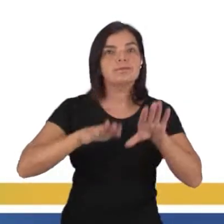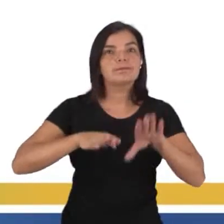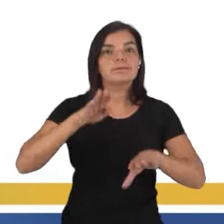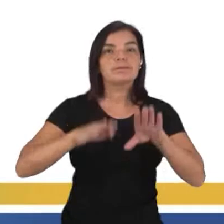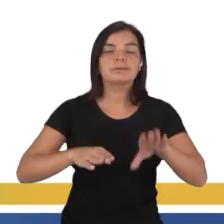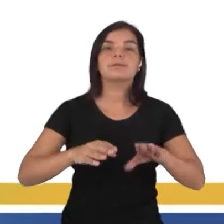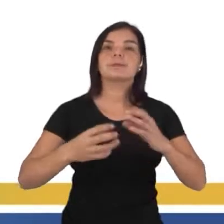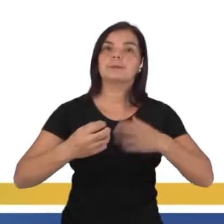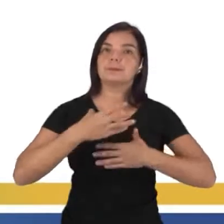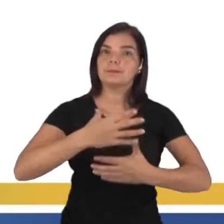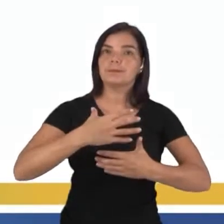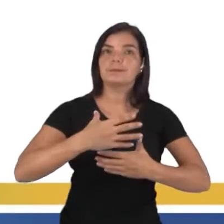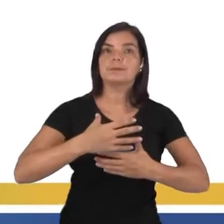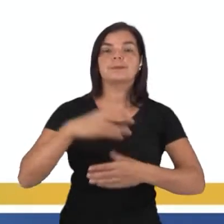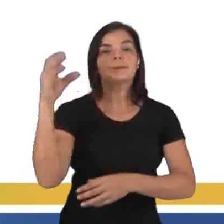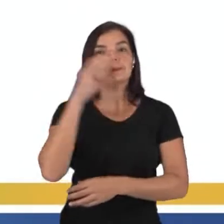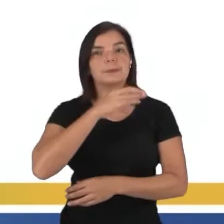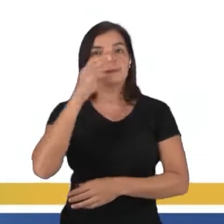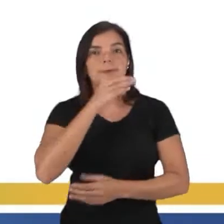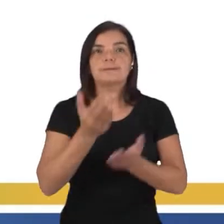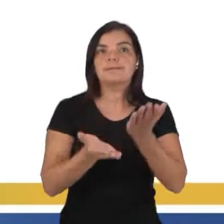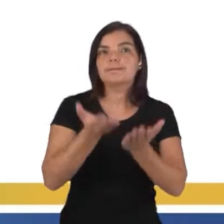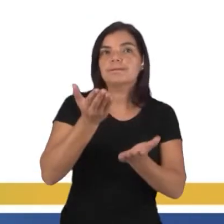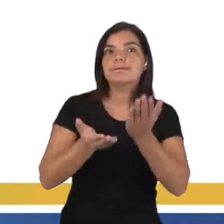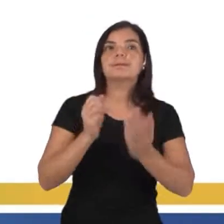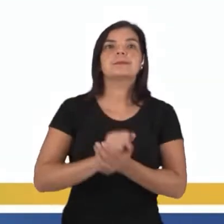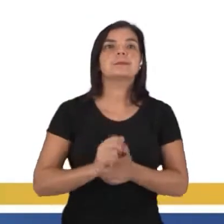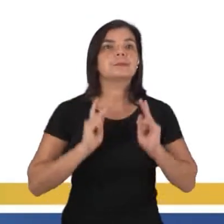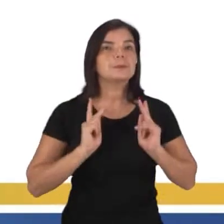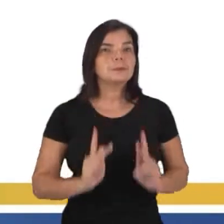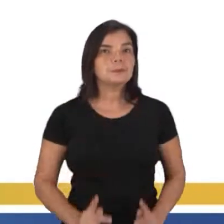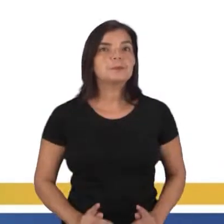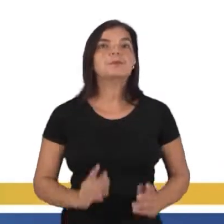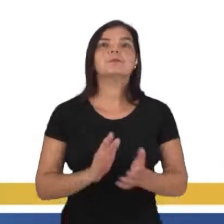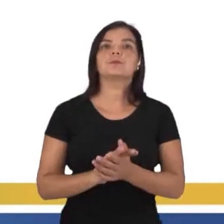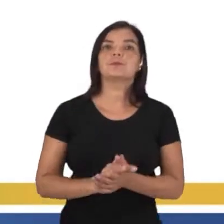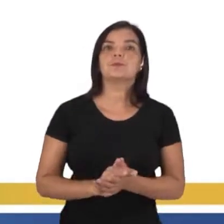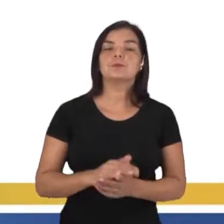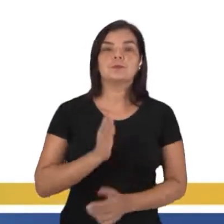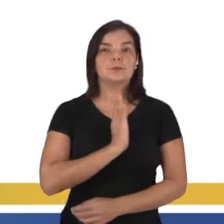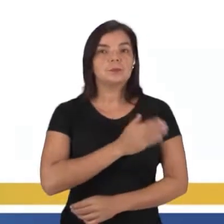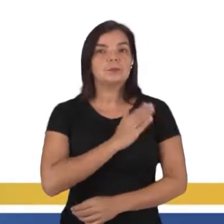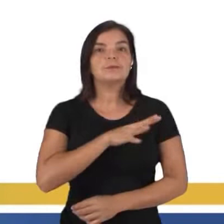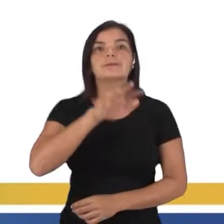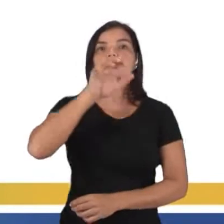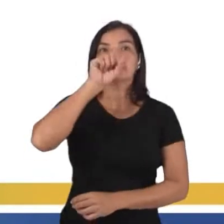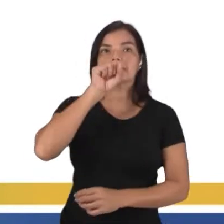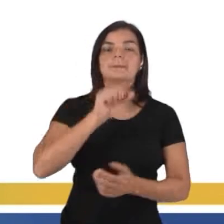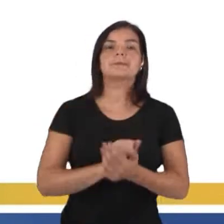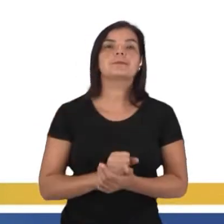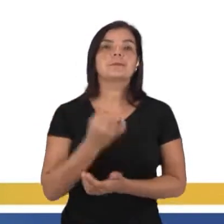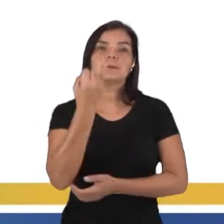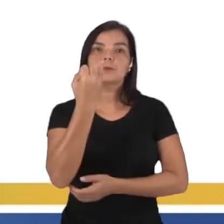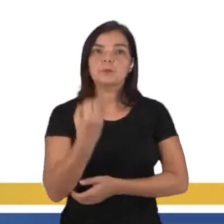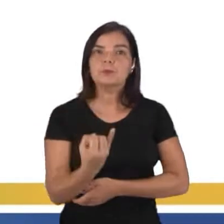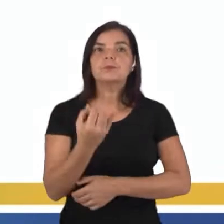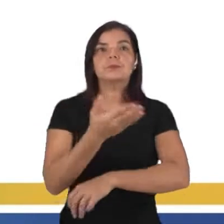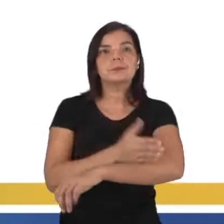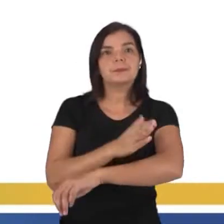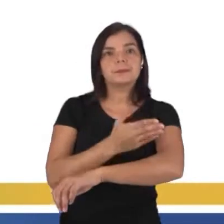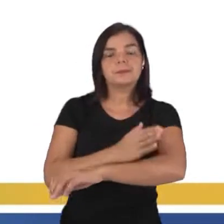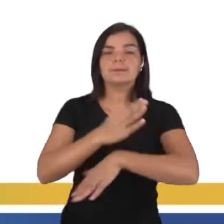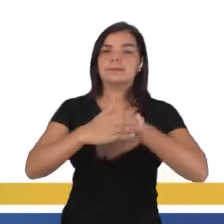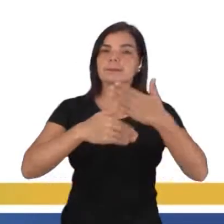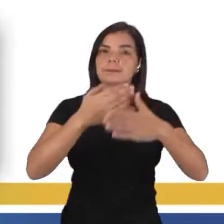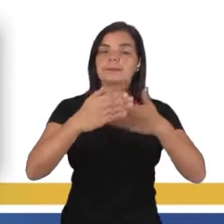da flexibilidade e coordenação, melhora da postura, condicionamento cardiorrespiratório, emagrecimento e